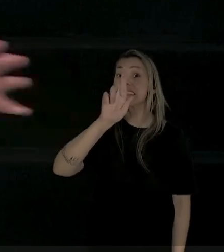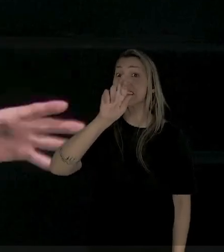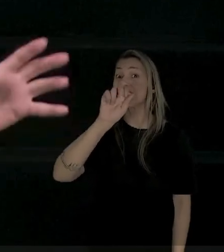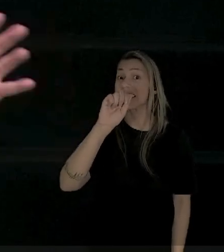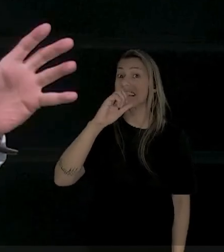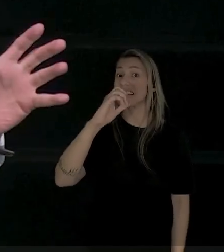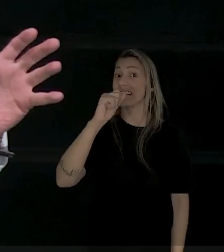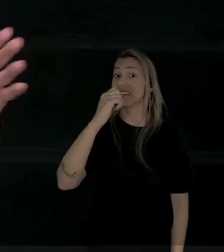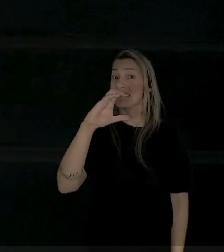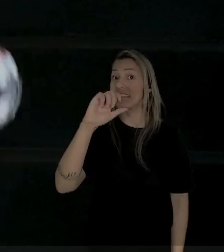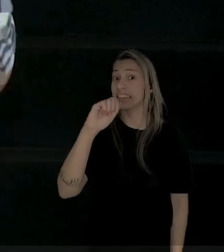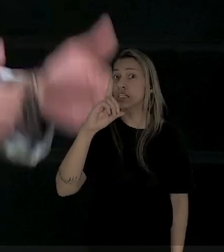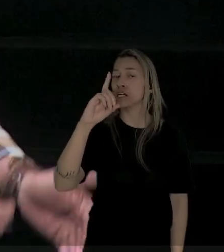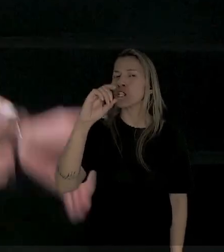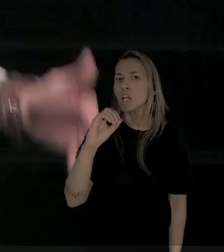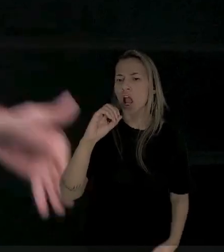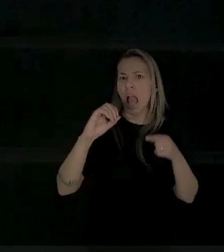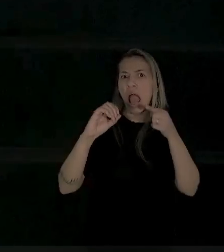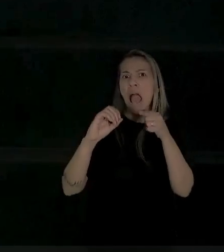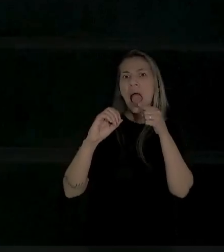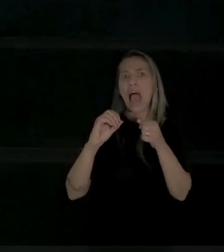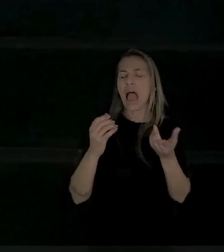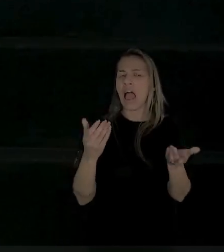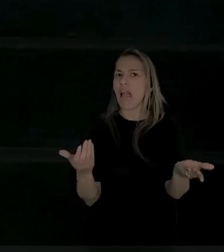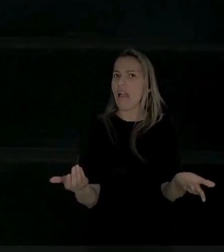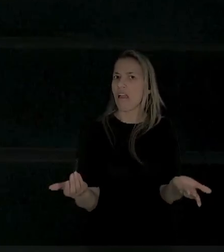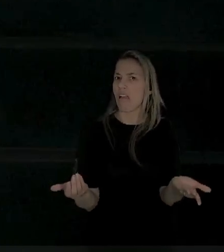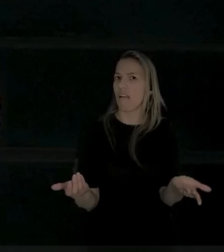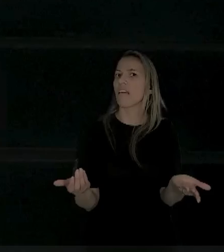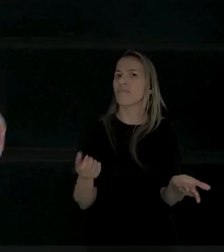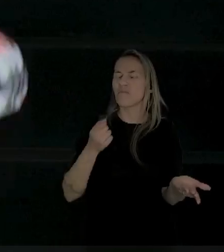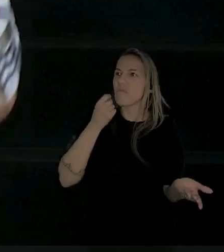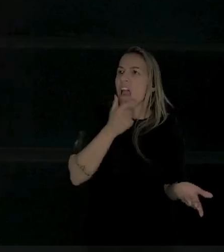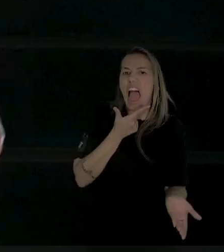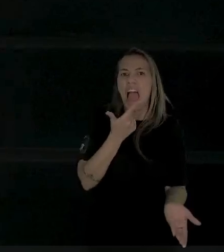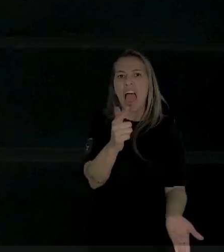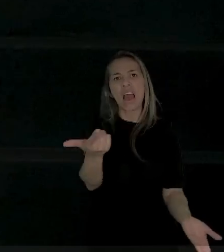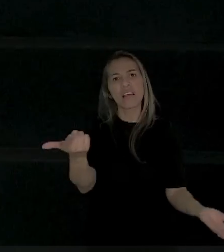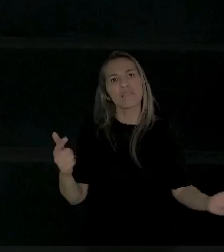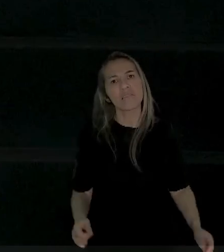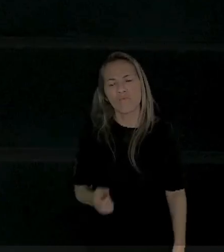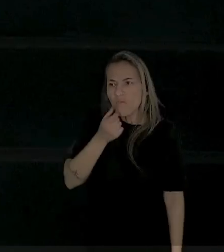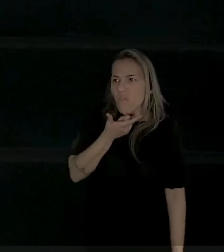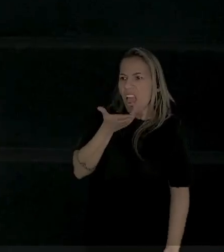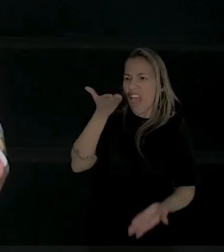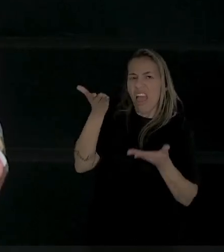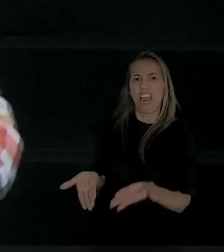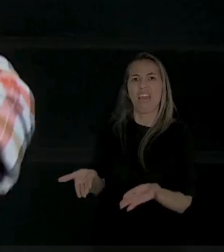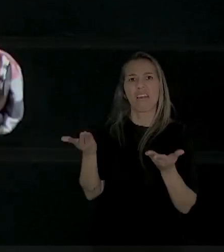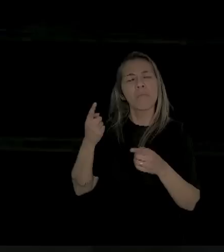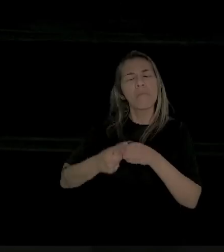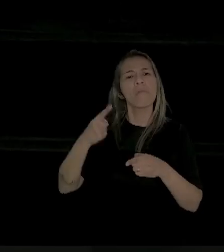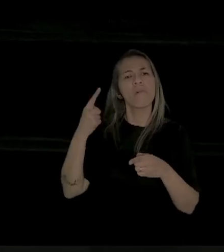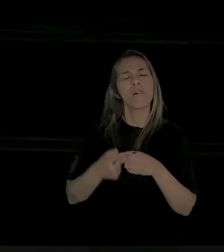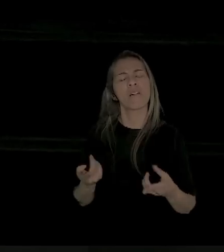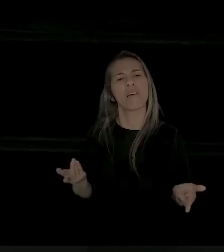vai me cornetar aí no YouTube não. Desgraçado é alguém que não tem graça. Elias foi um desgraçado aqui. Por quê? Como